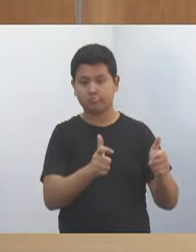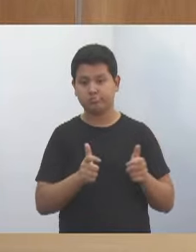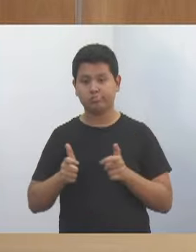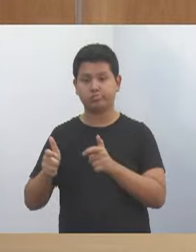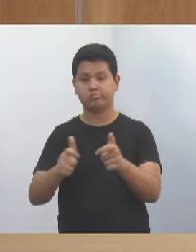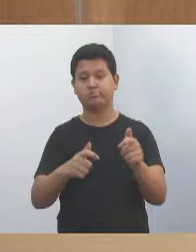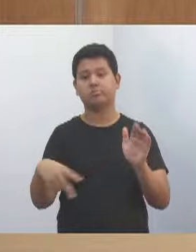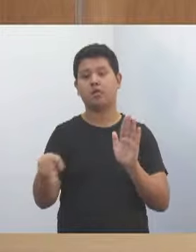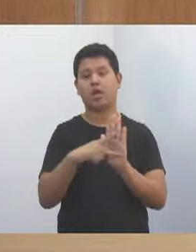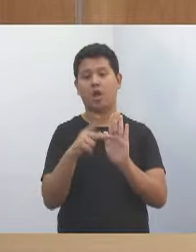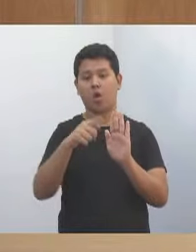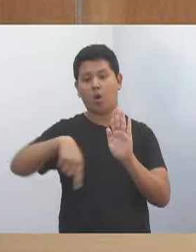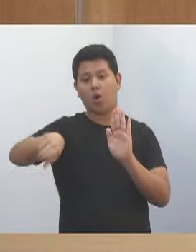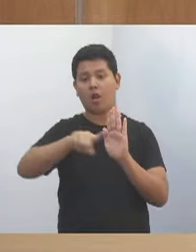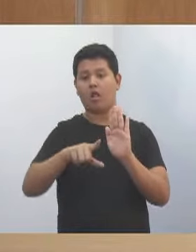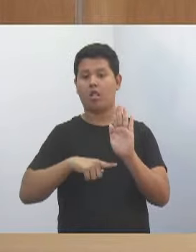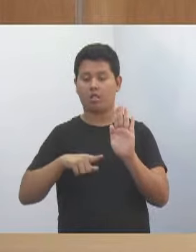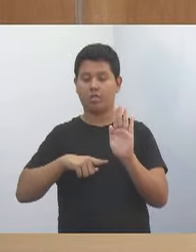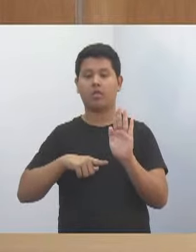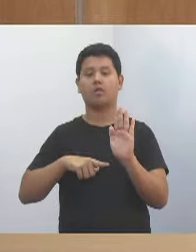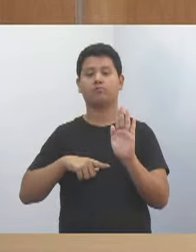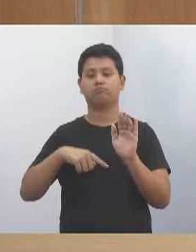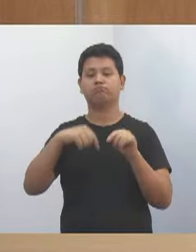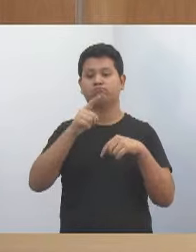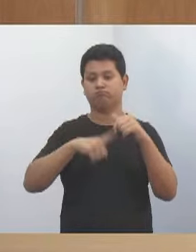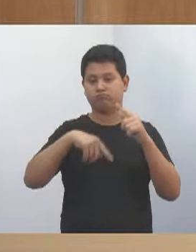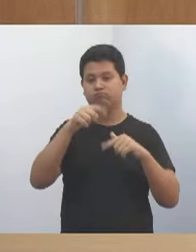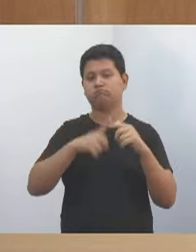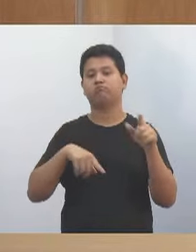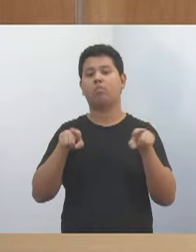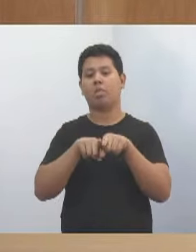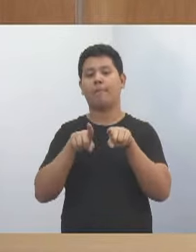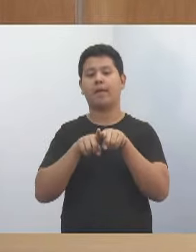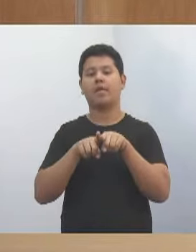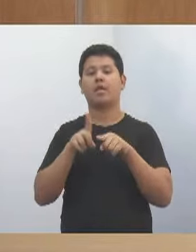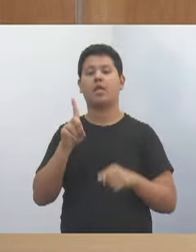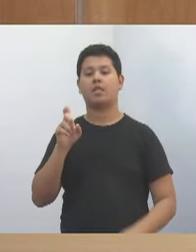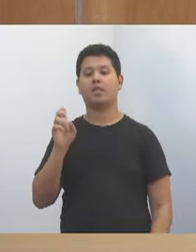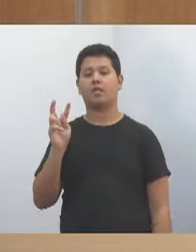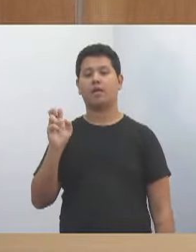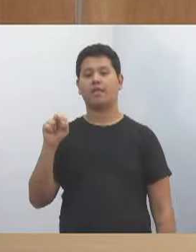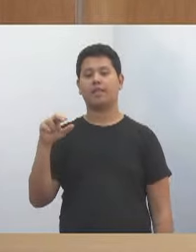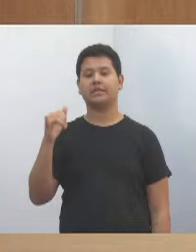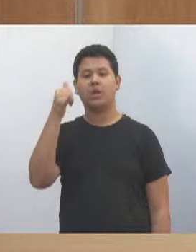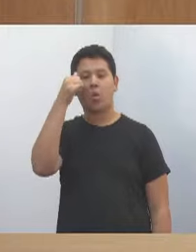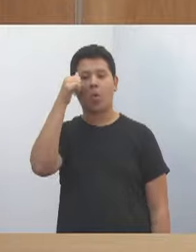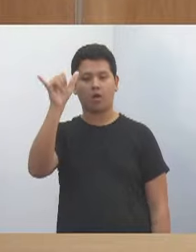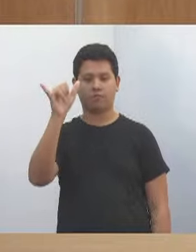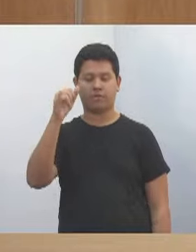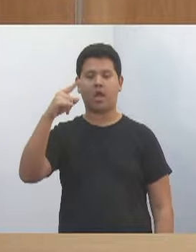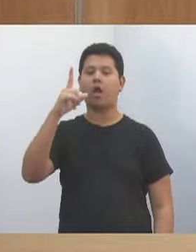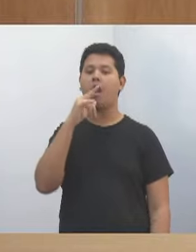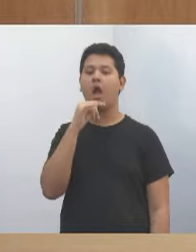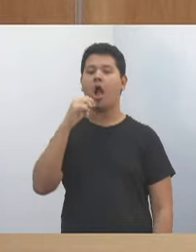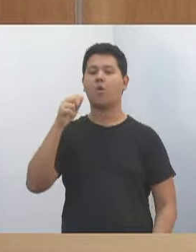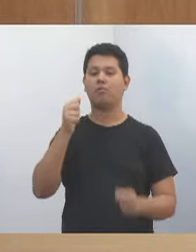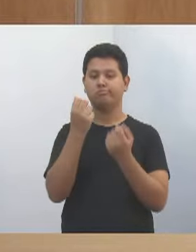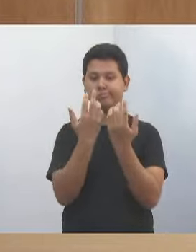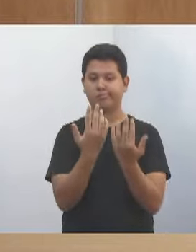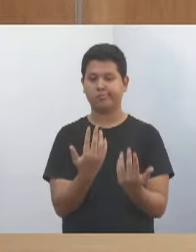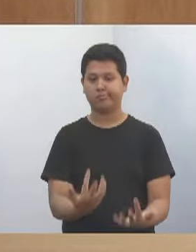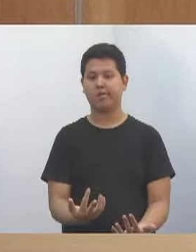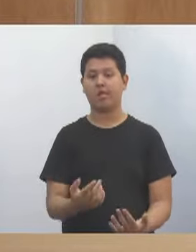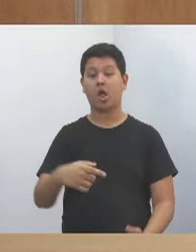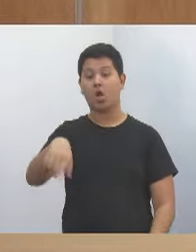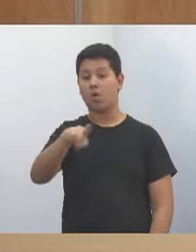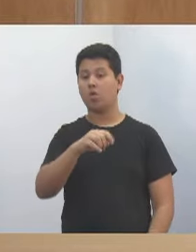de todos nós, tenhamos um dispositivo também de detenção, no caso. Tá? Eu falo para vocês, eu estou fazendo